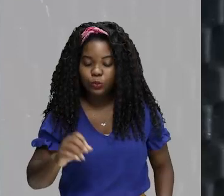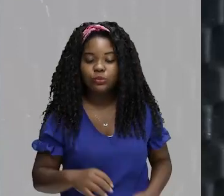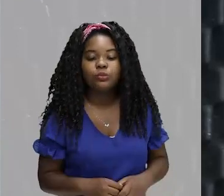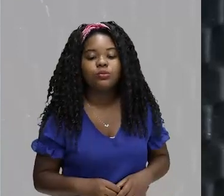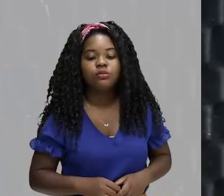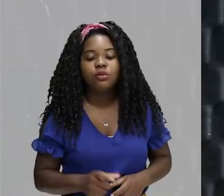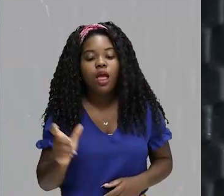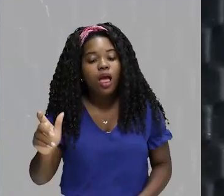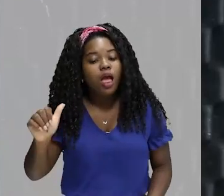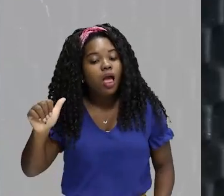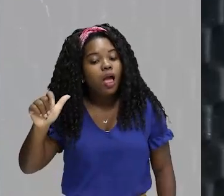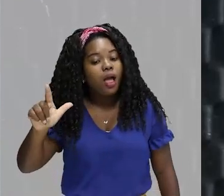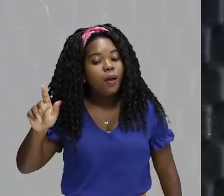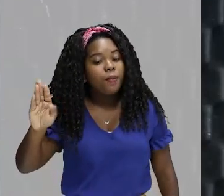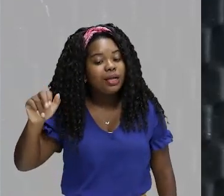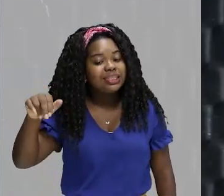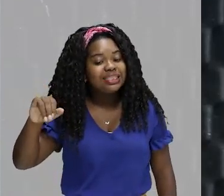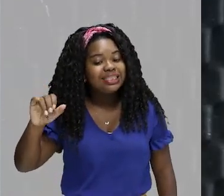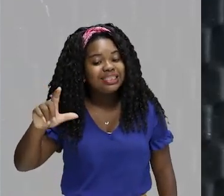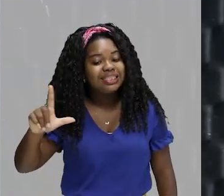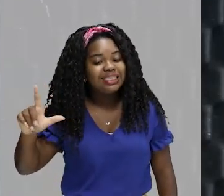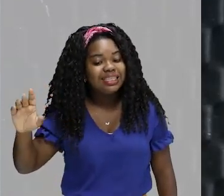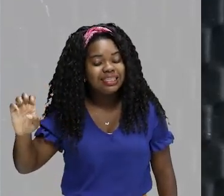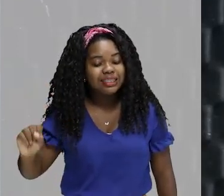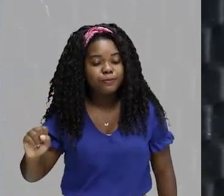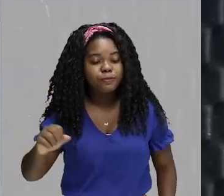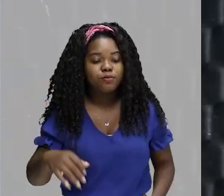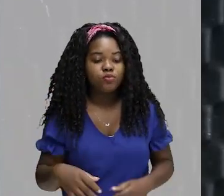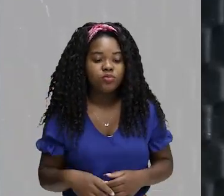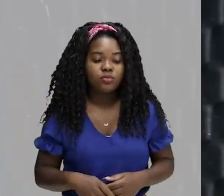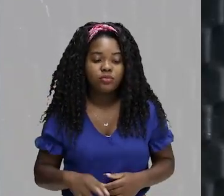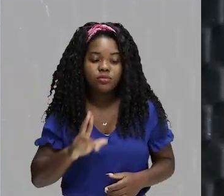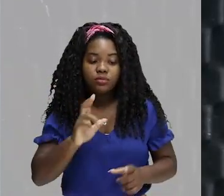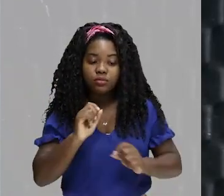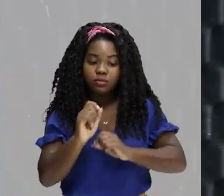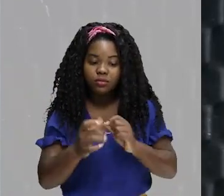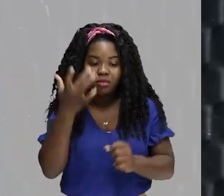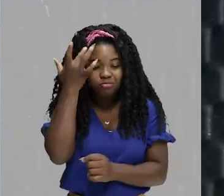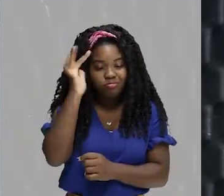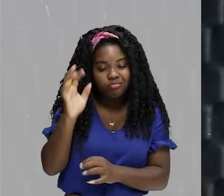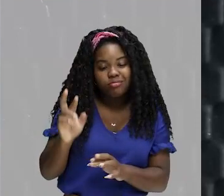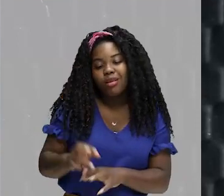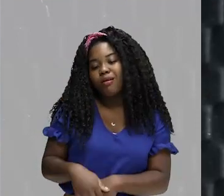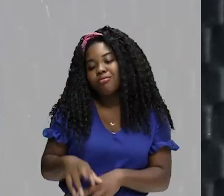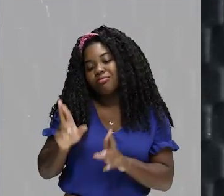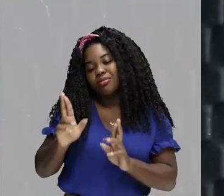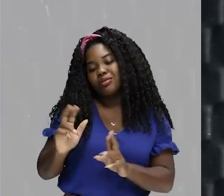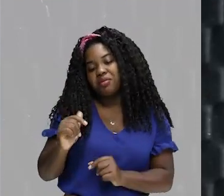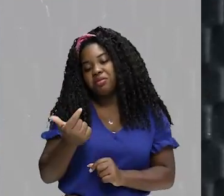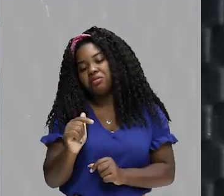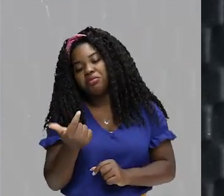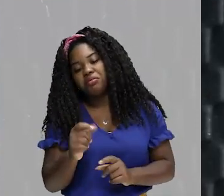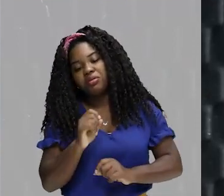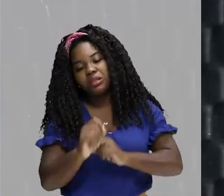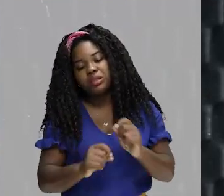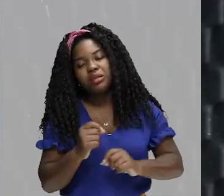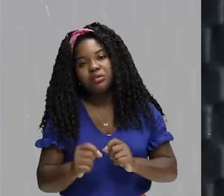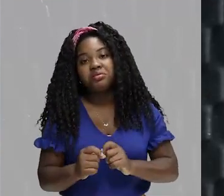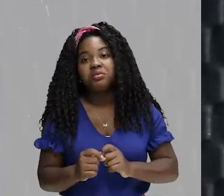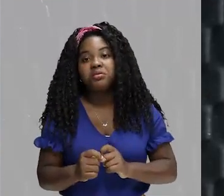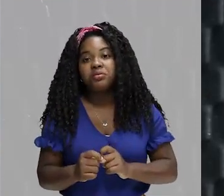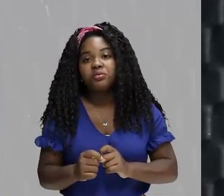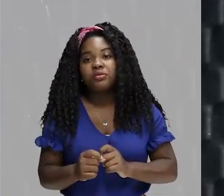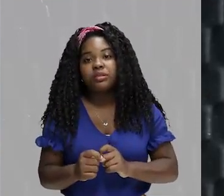Albañiles. Significa pedreiros. A resposta é, não sei, espero que não tenham sido